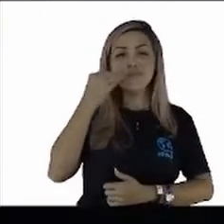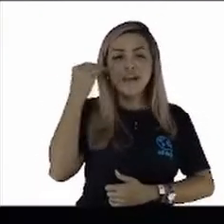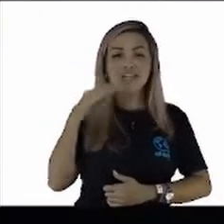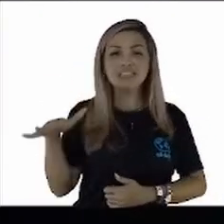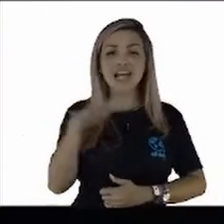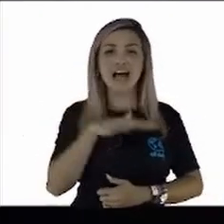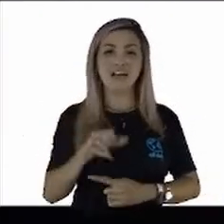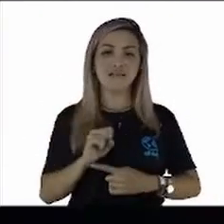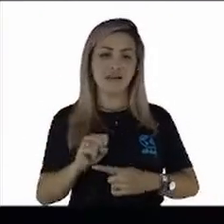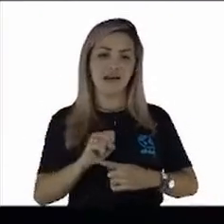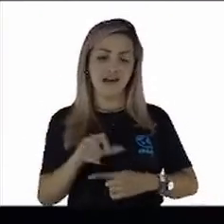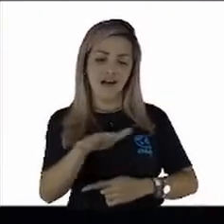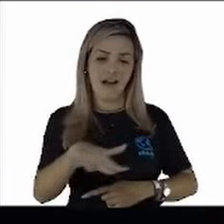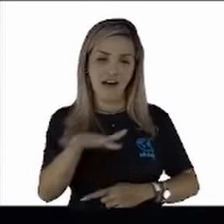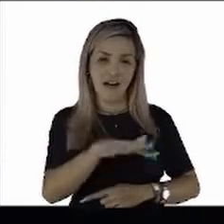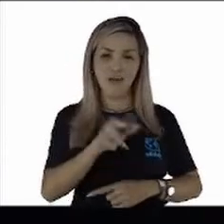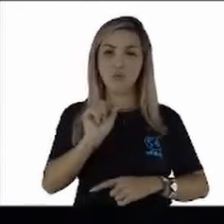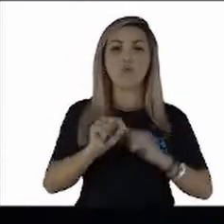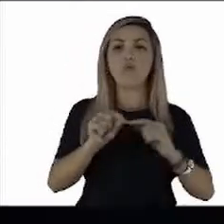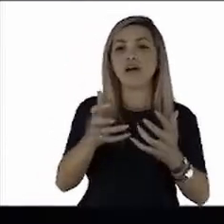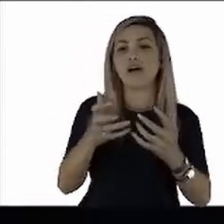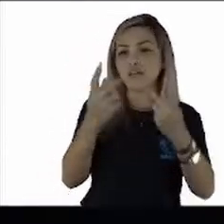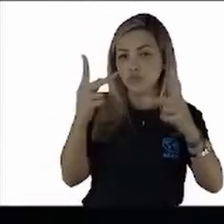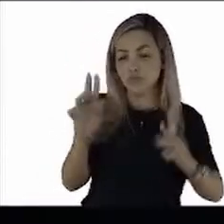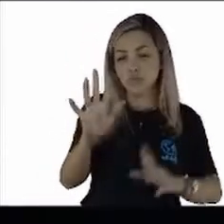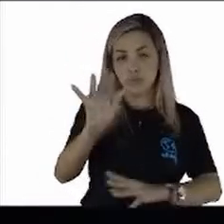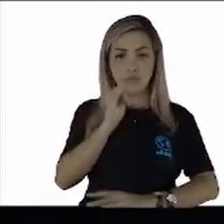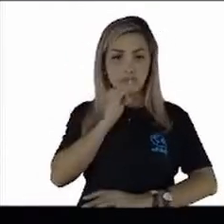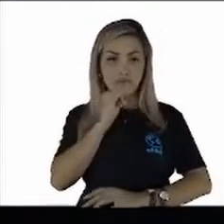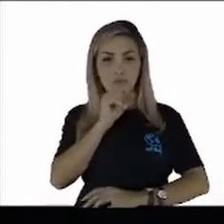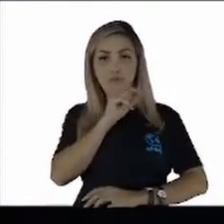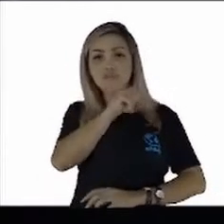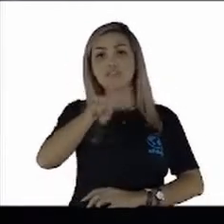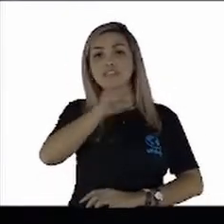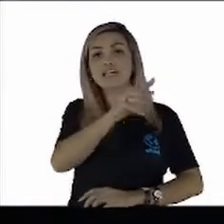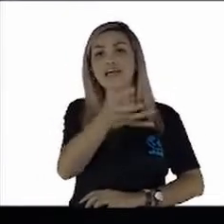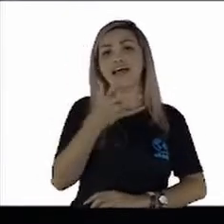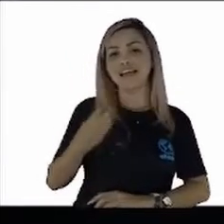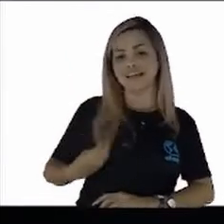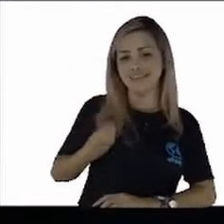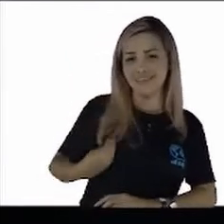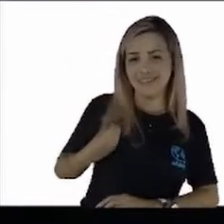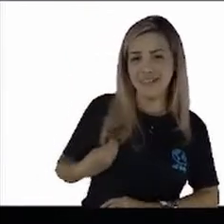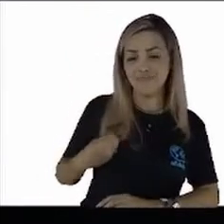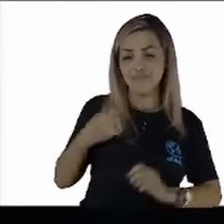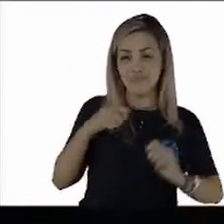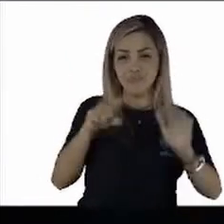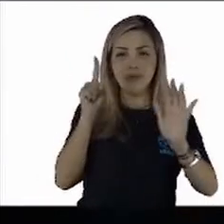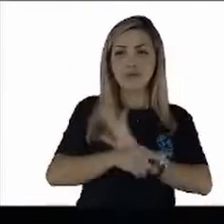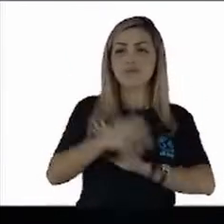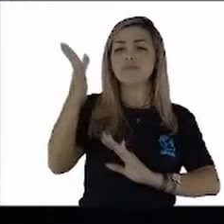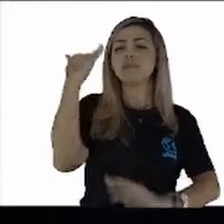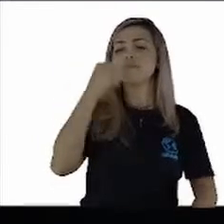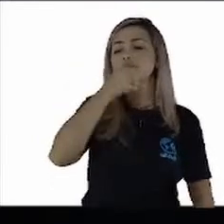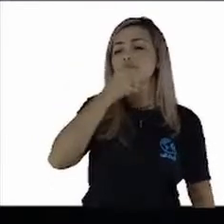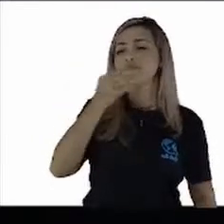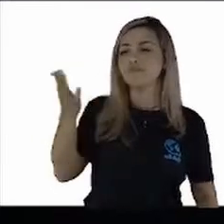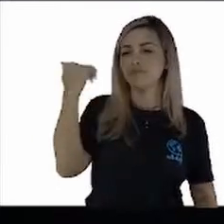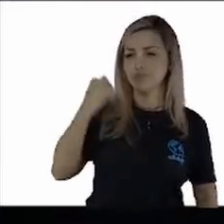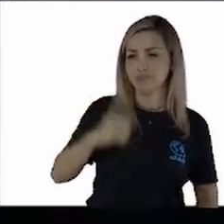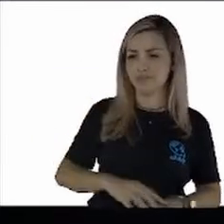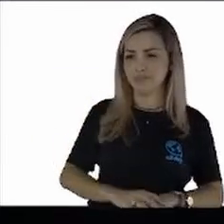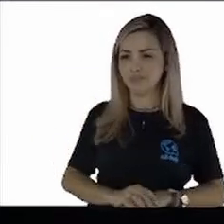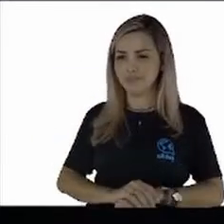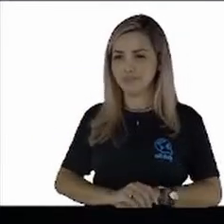mercado, seja lá o que você quiser. Por exemplo, o que vocês querem da vida? Deixa eu perguntar para a plateia, dá o microfone. Ô, Robson, vem